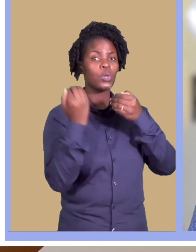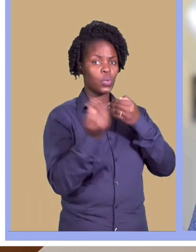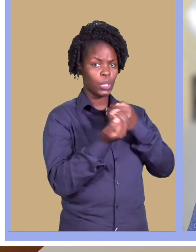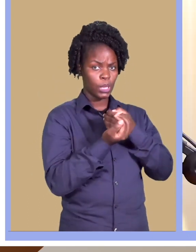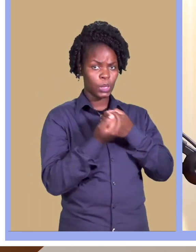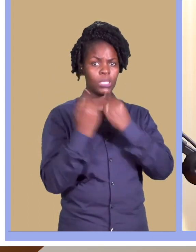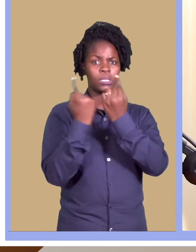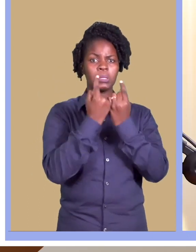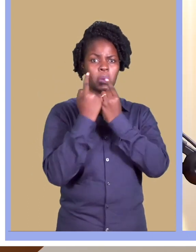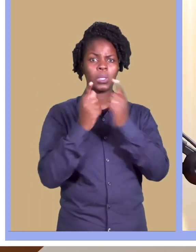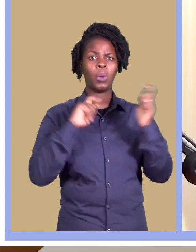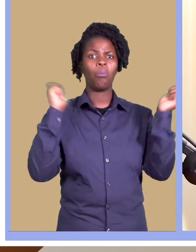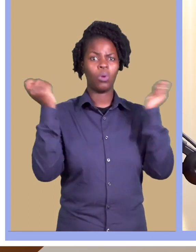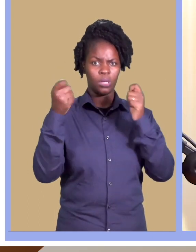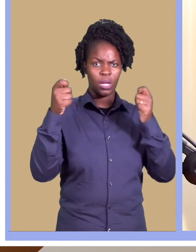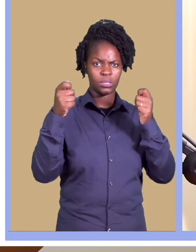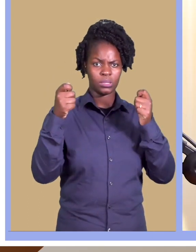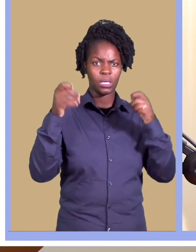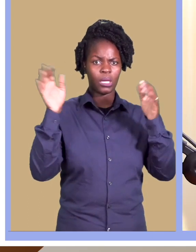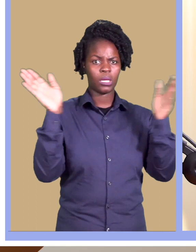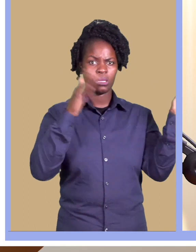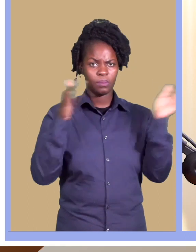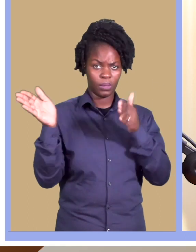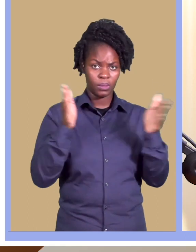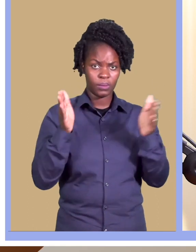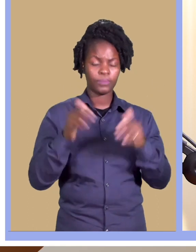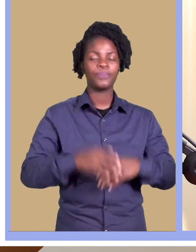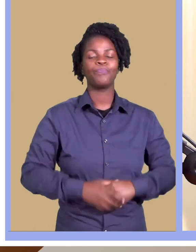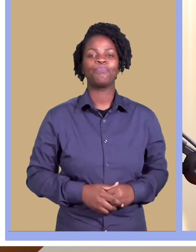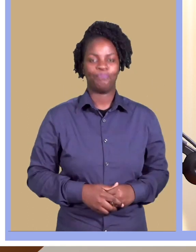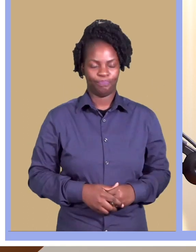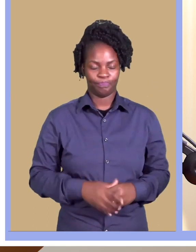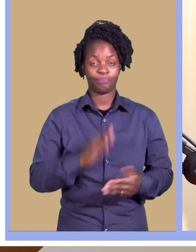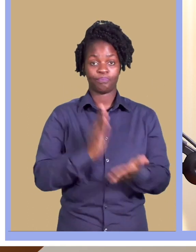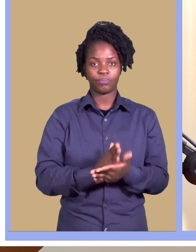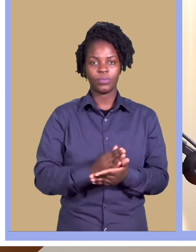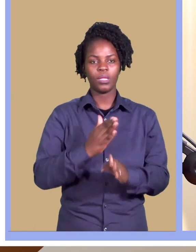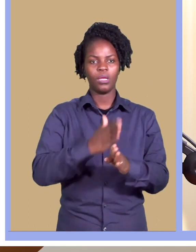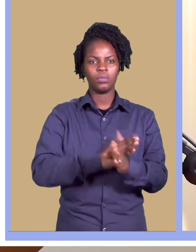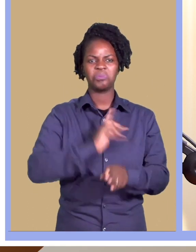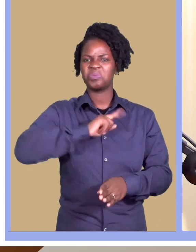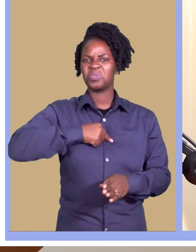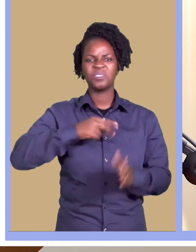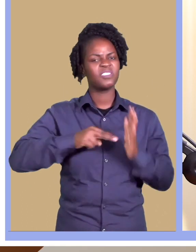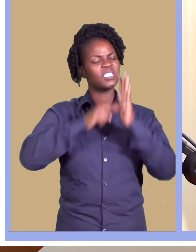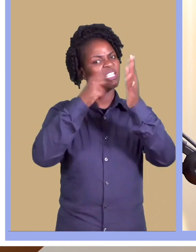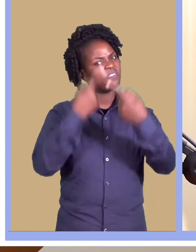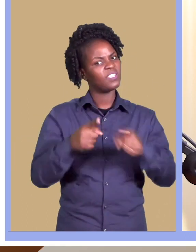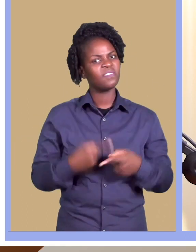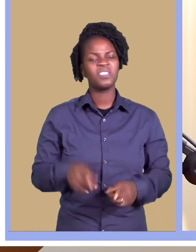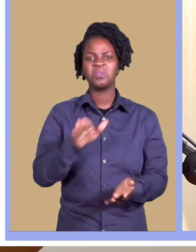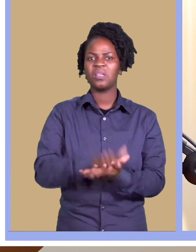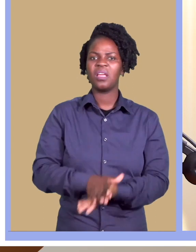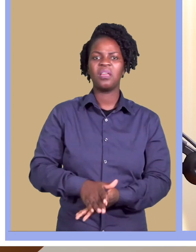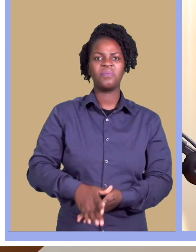mudanças climáticas. Não, tem razão. De fato, em alguns sítios onde nós estivemos, na Zambésia, em Sofala, as pessoas com